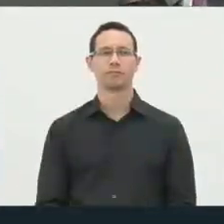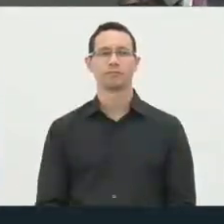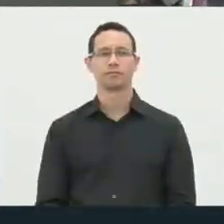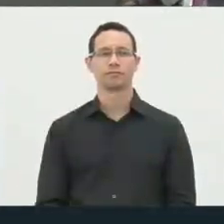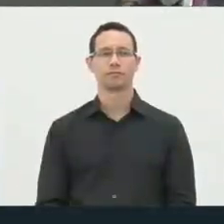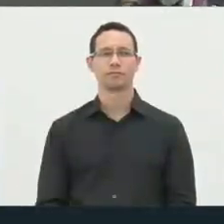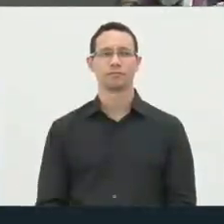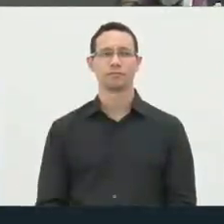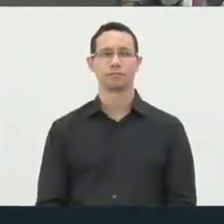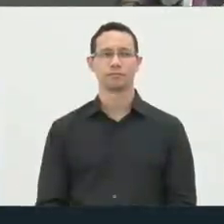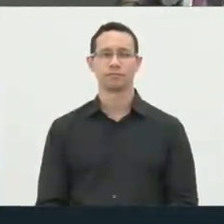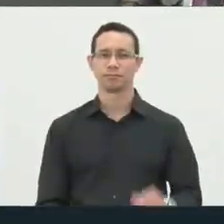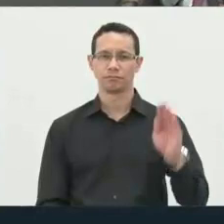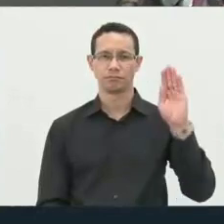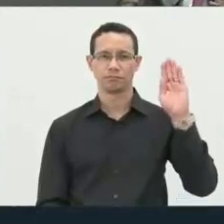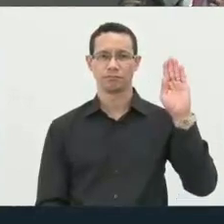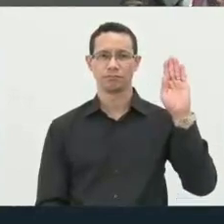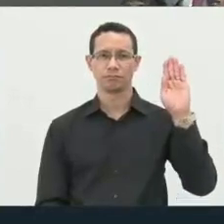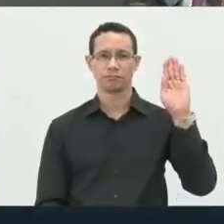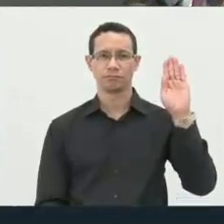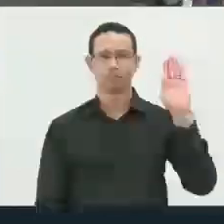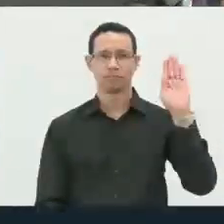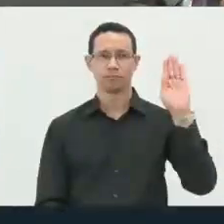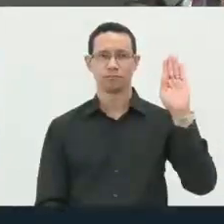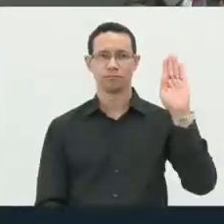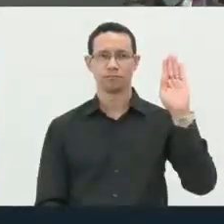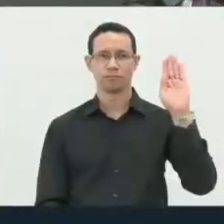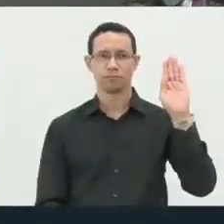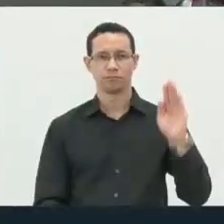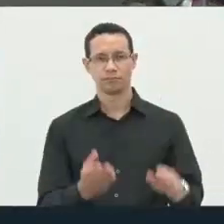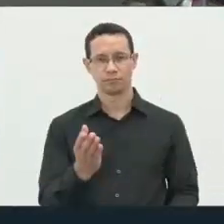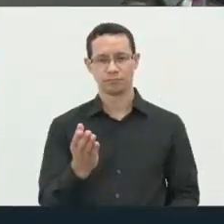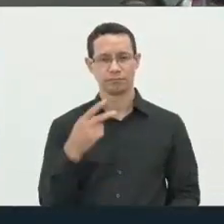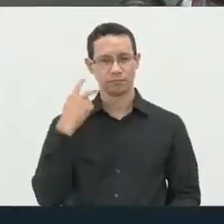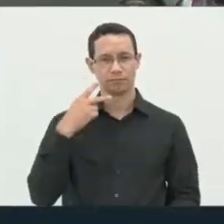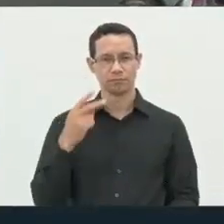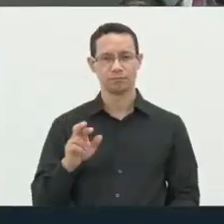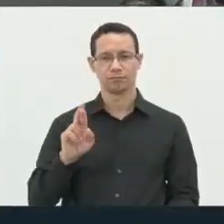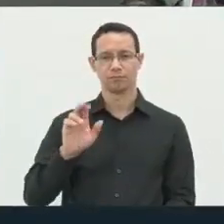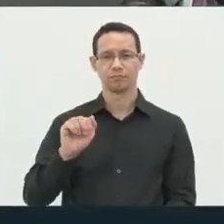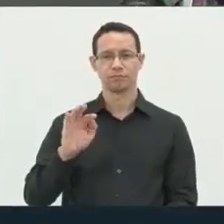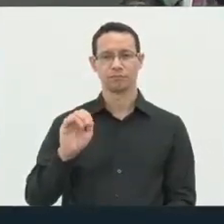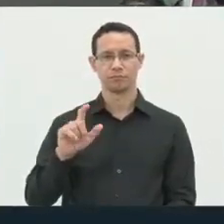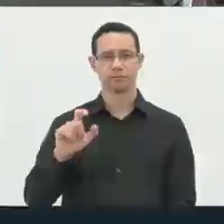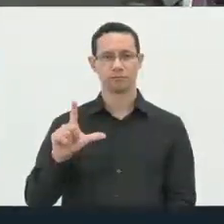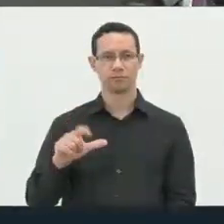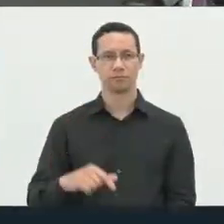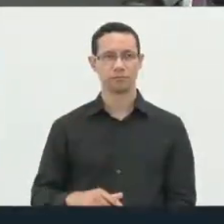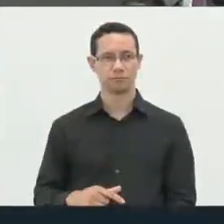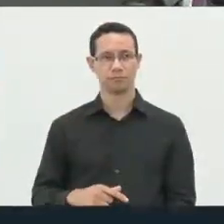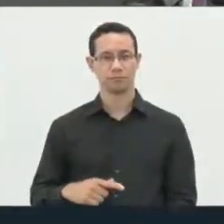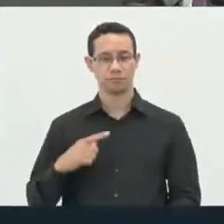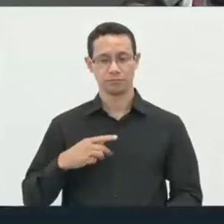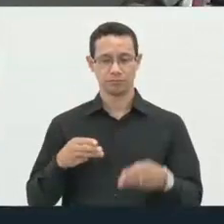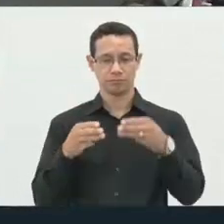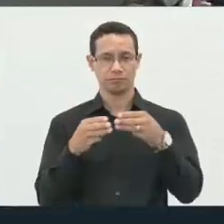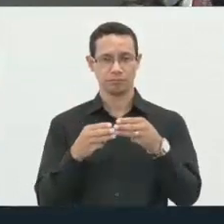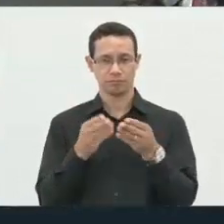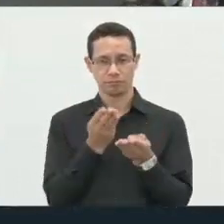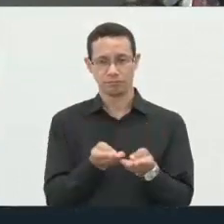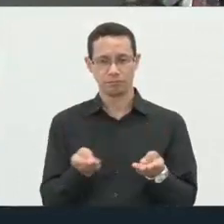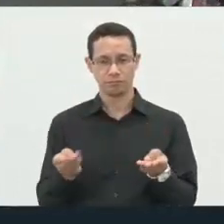pela ordem presidente pela ordem Vereador Rafael Costa encontra-se sobre a mesma Moção de repúdio